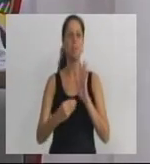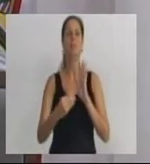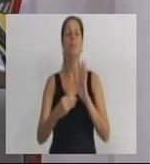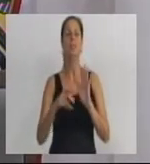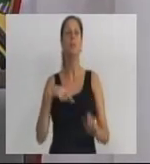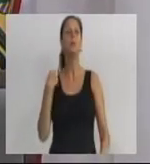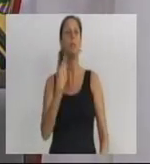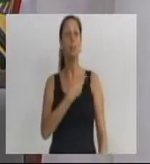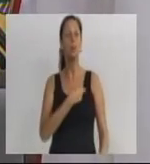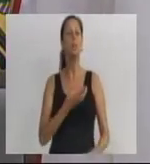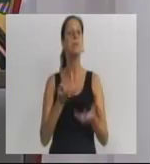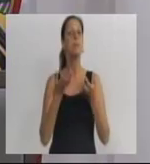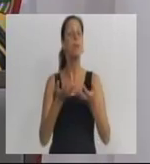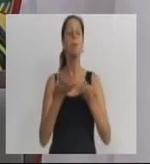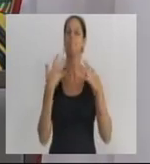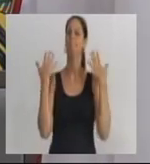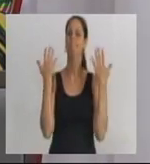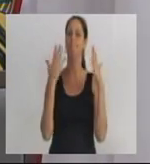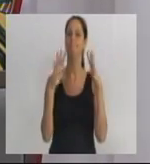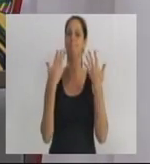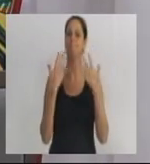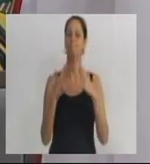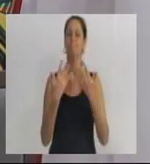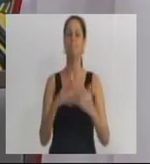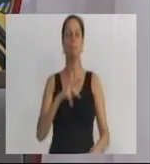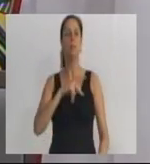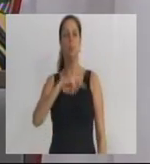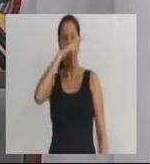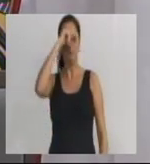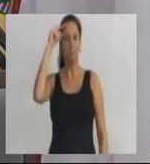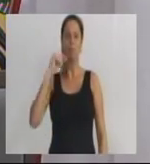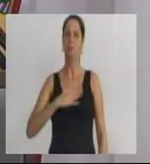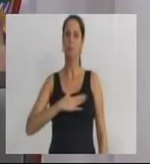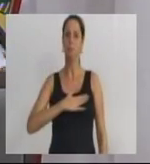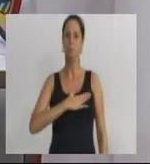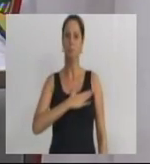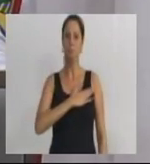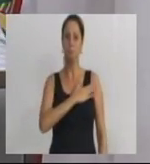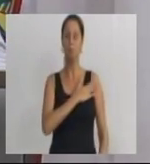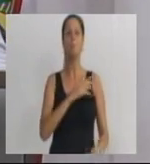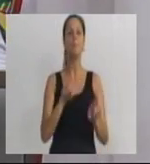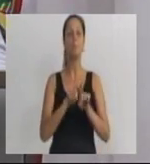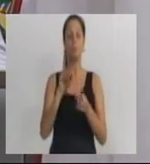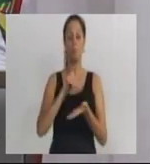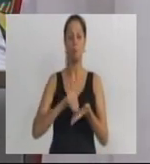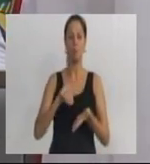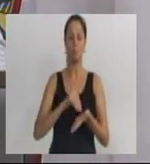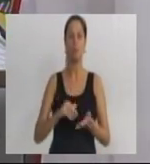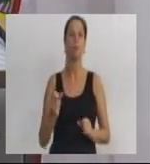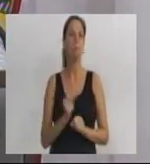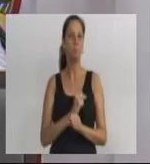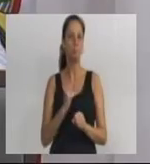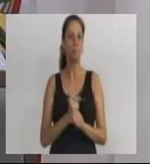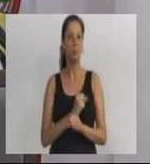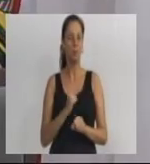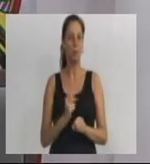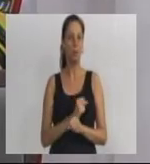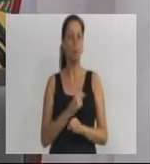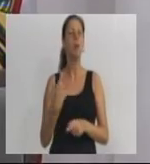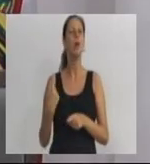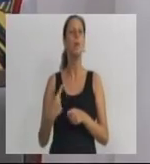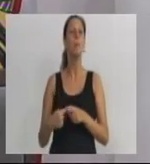nós queremos aqui aplaudir o prefeito municipal Napoleão Bernardes, bem como também o secretário de obras, que as